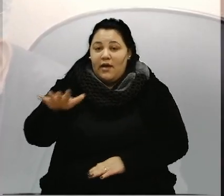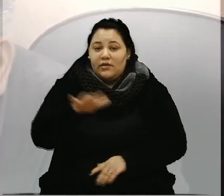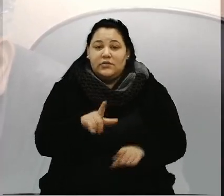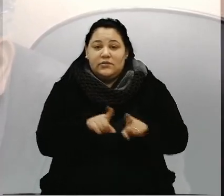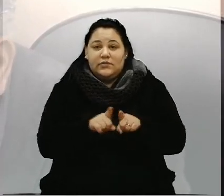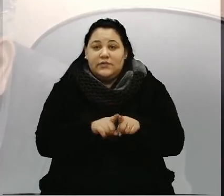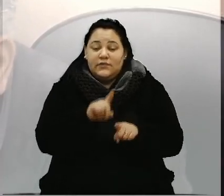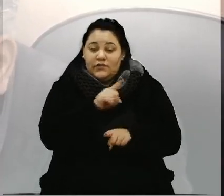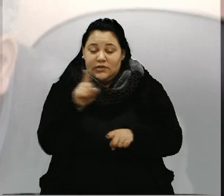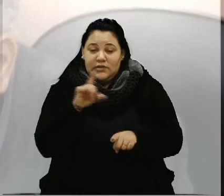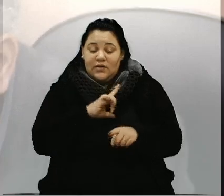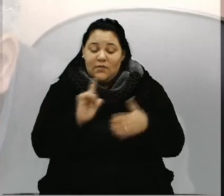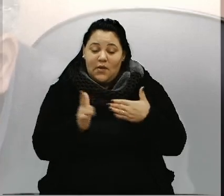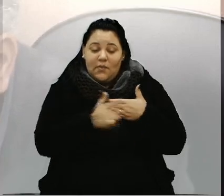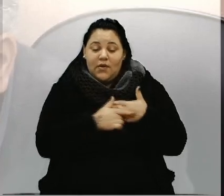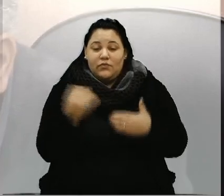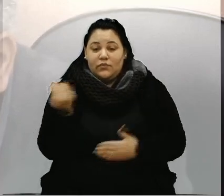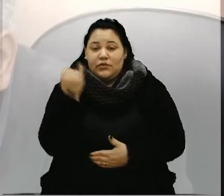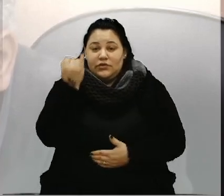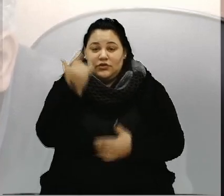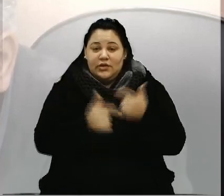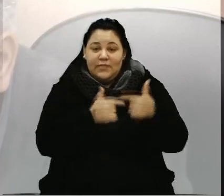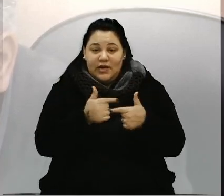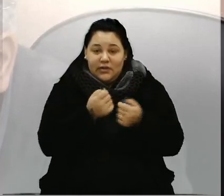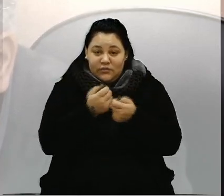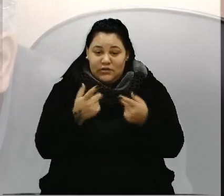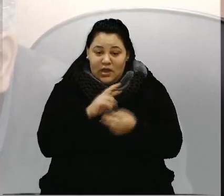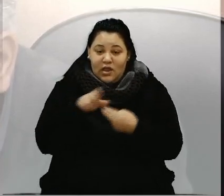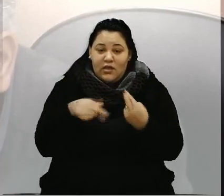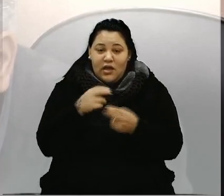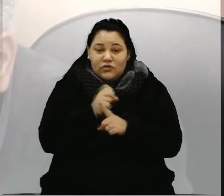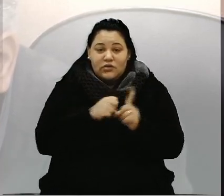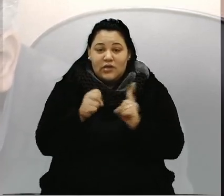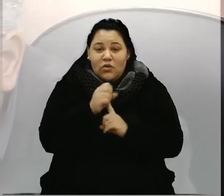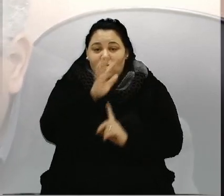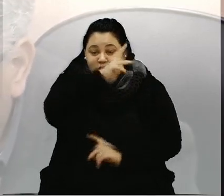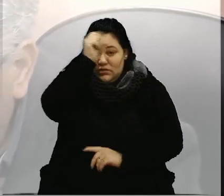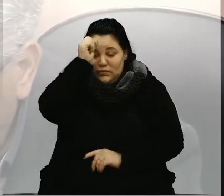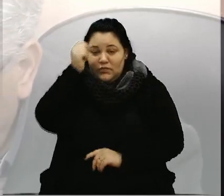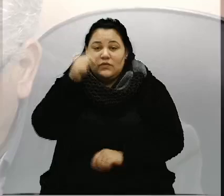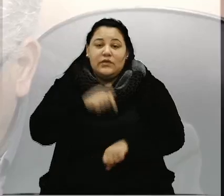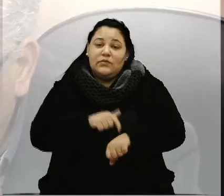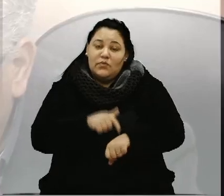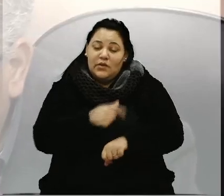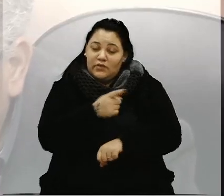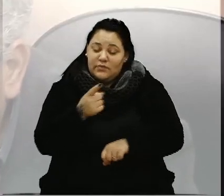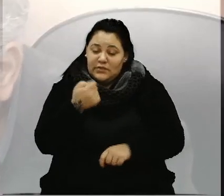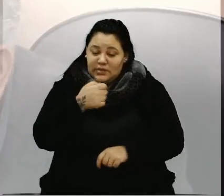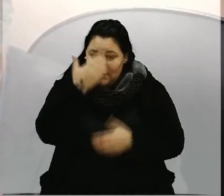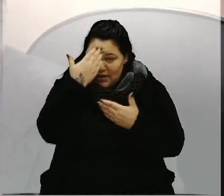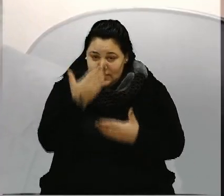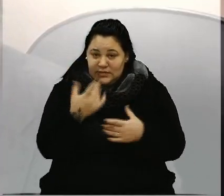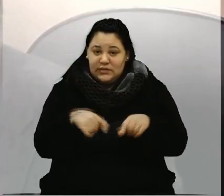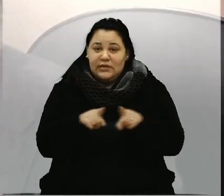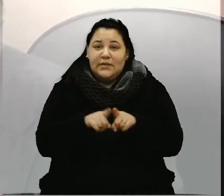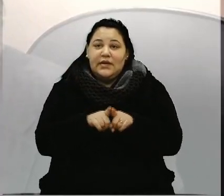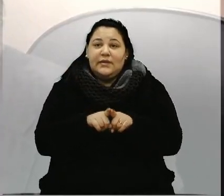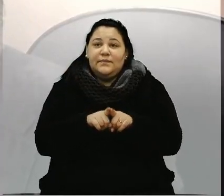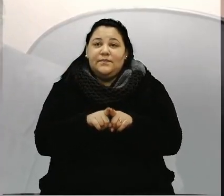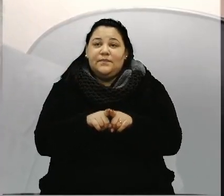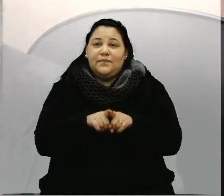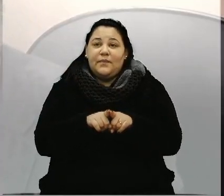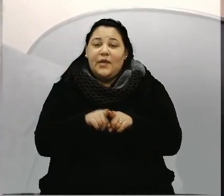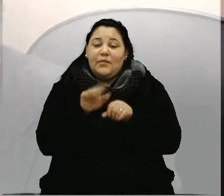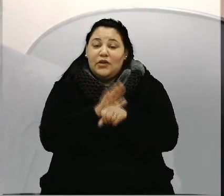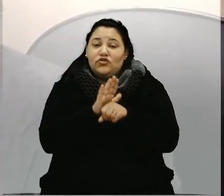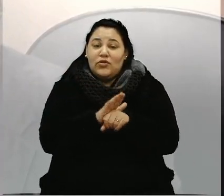papel fundamental de atuar nas questões sociais do município, e a gente, nesse momento, precisa agradecer vocês por auxiliarem tantas